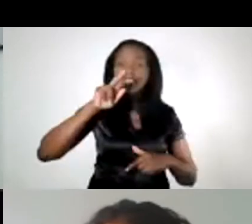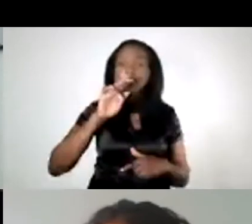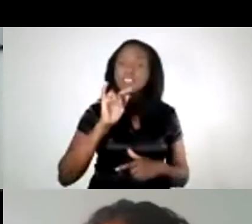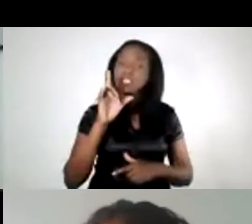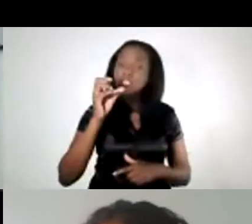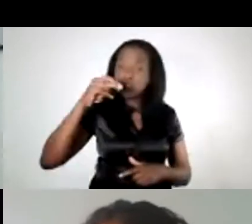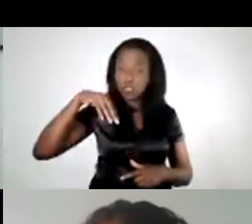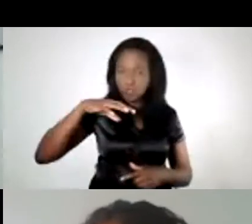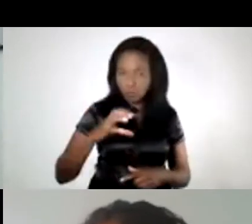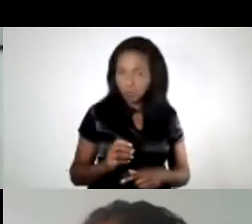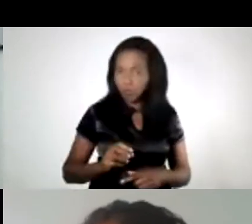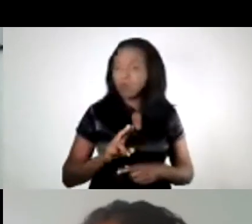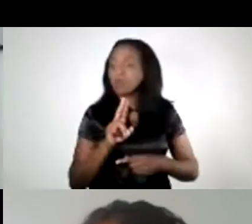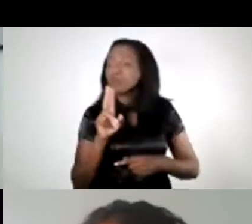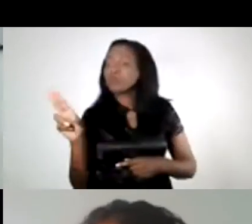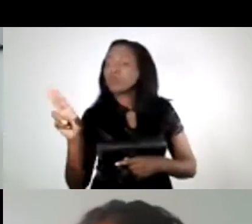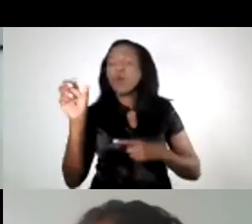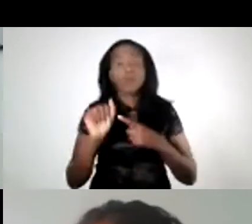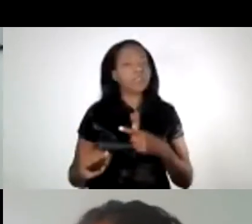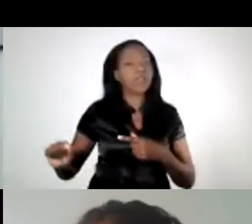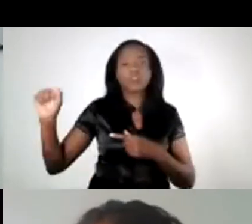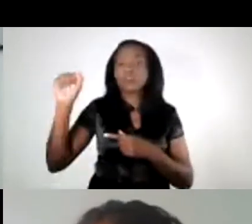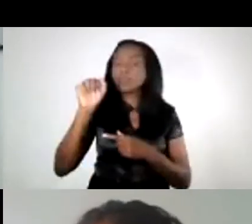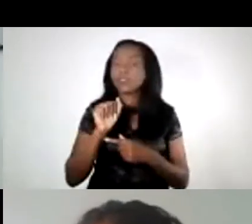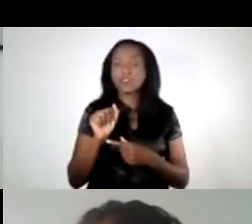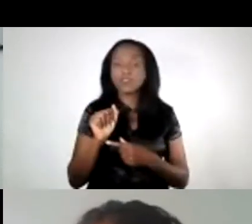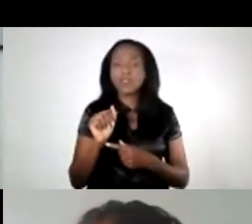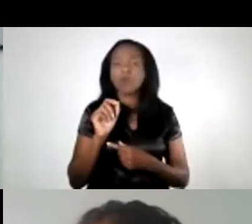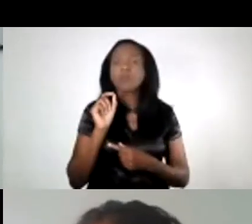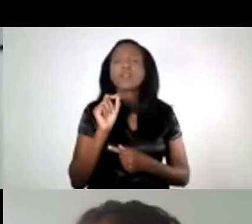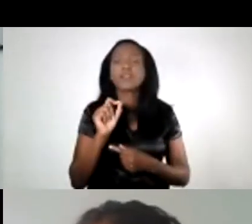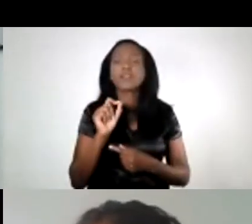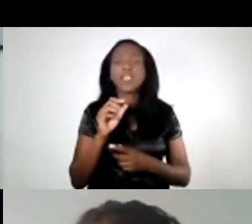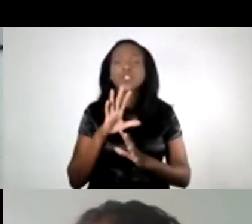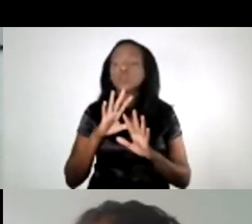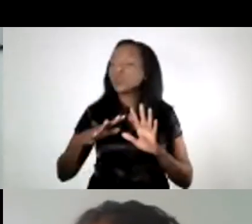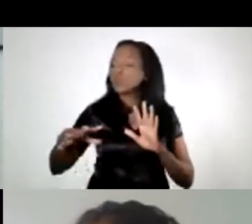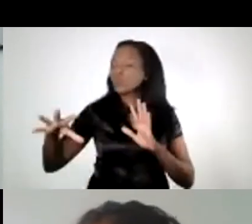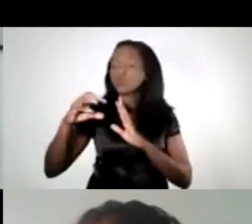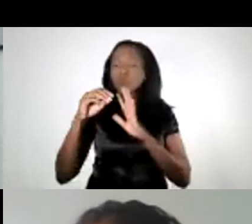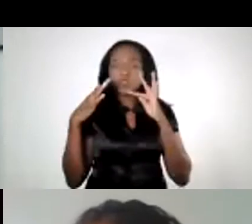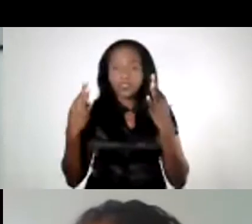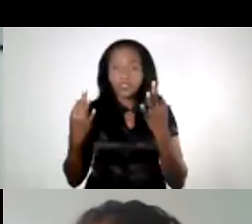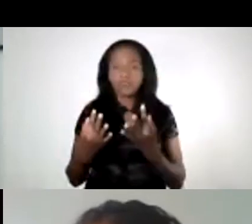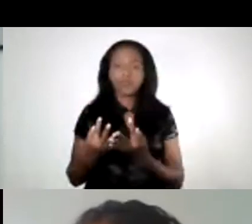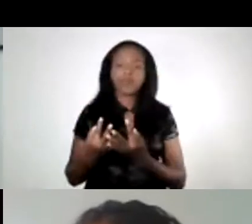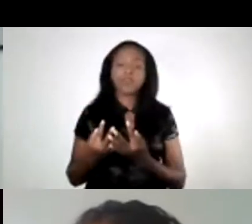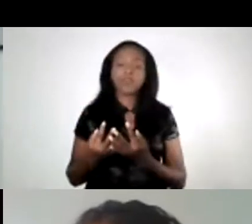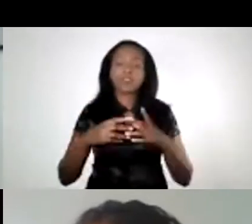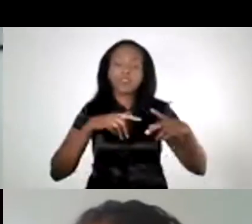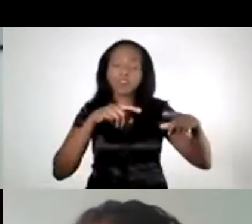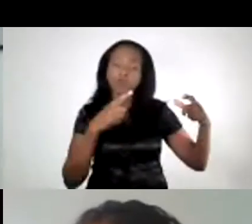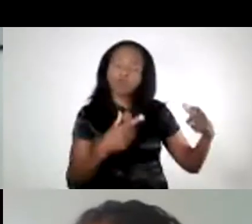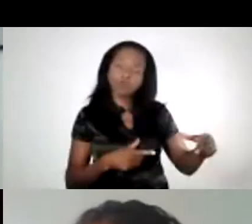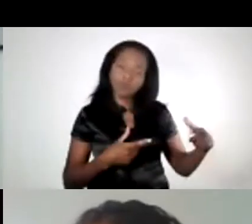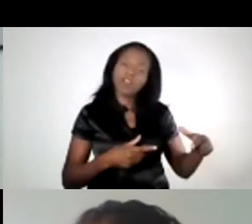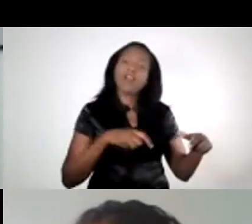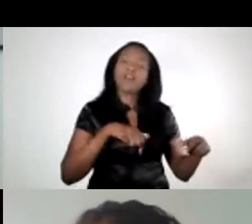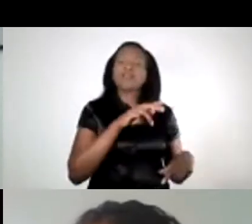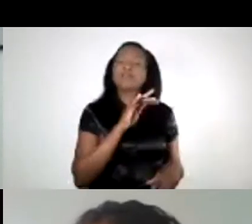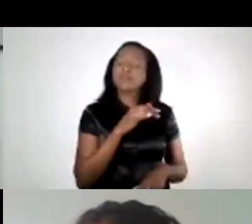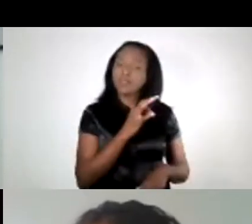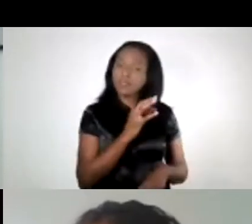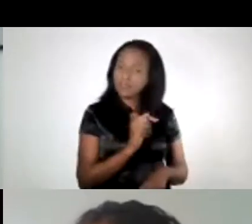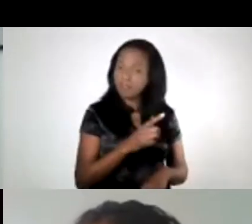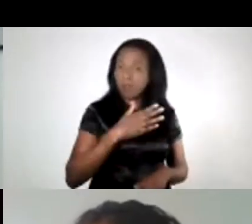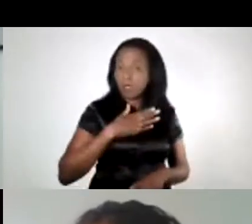associação. Quem faz parte da associação? Todas as famílias. Então, ao mesmo tempo que o quintal, né, é meu, ele